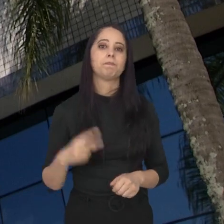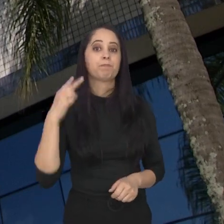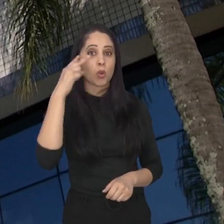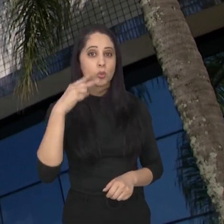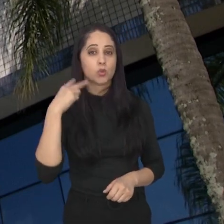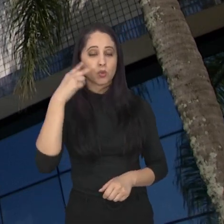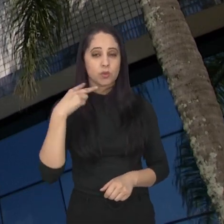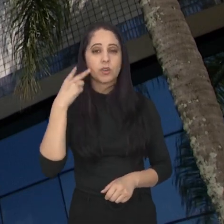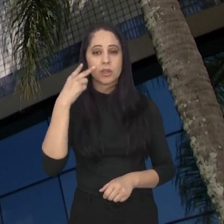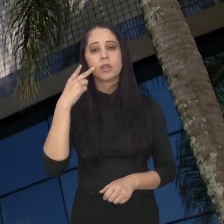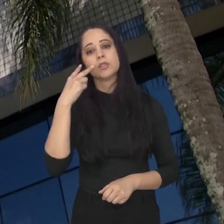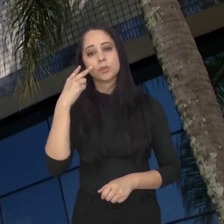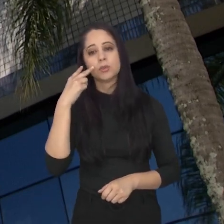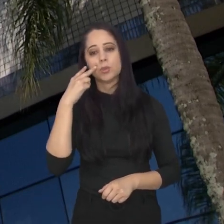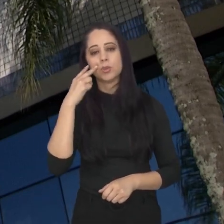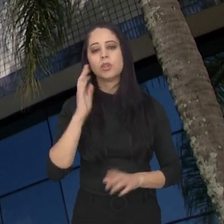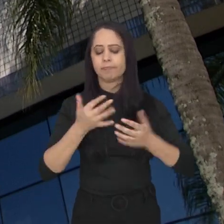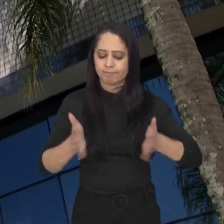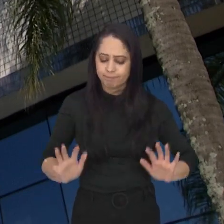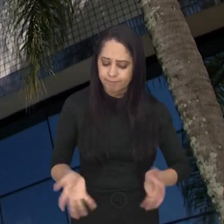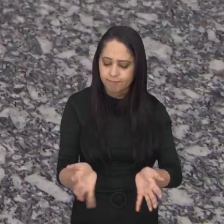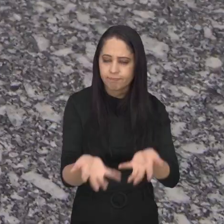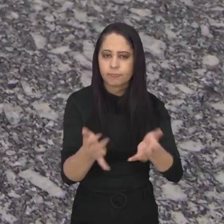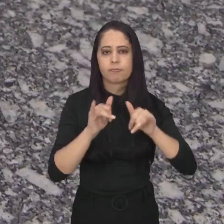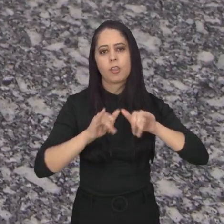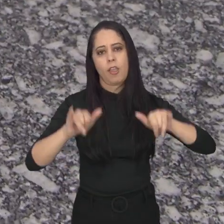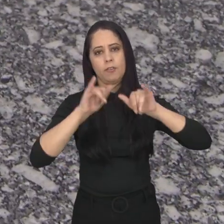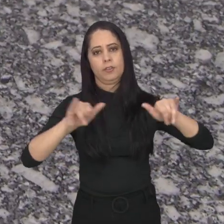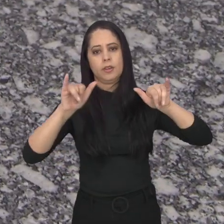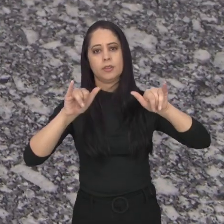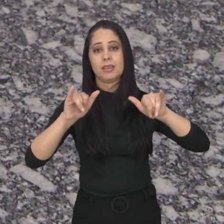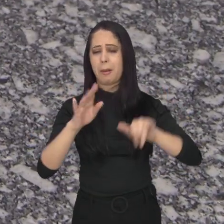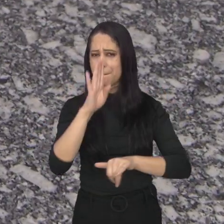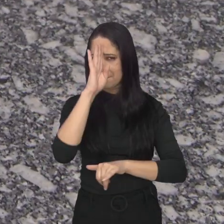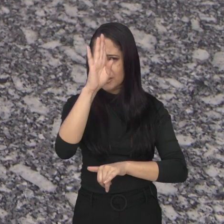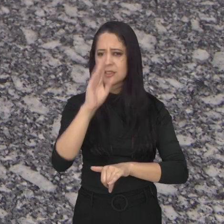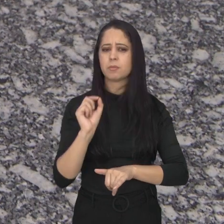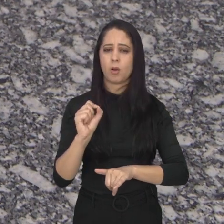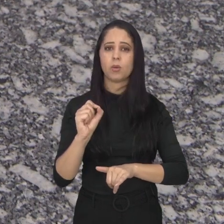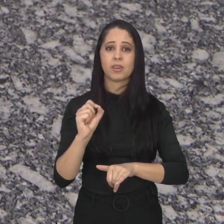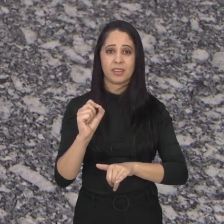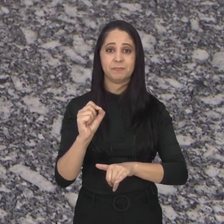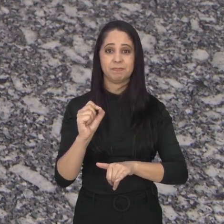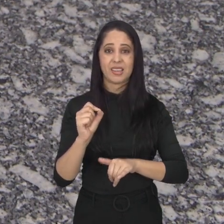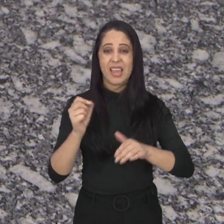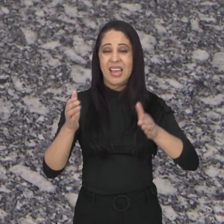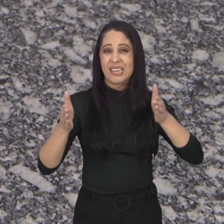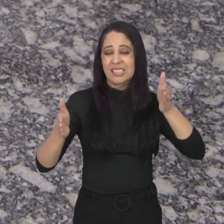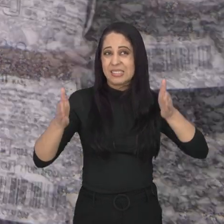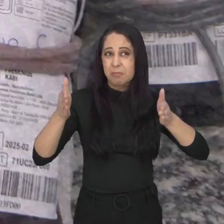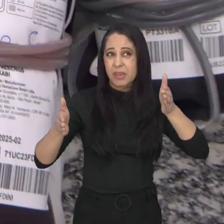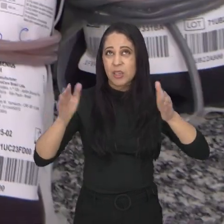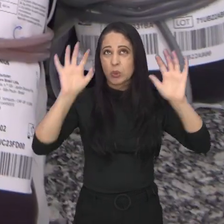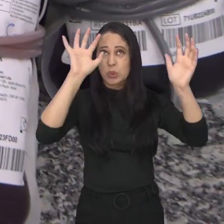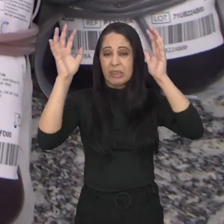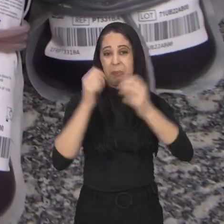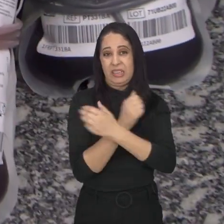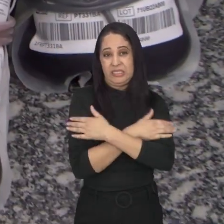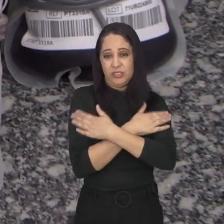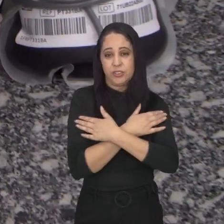ato simples, mas muito solidário e indispensável. É um gesto, né, de solidariedade e amor ao próximo. Então, assim,